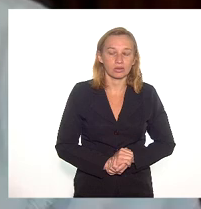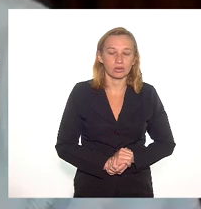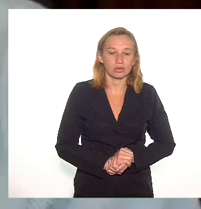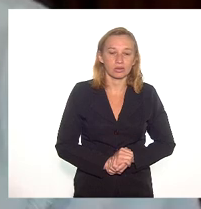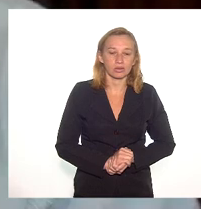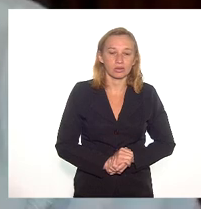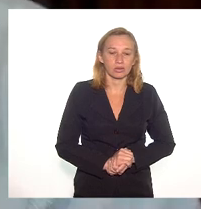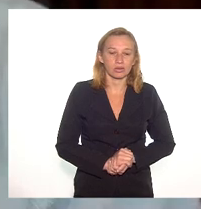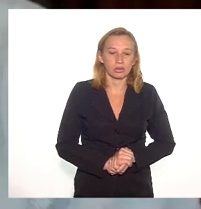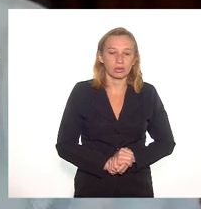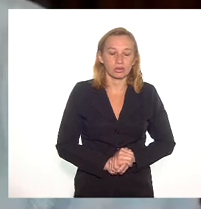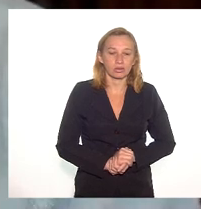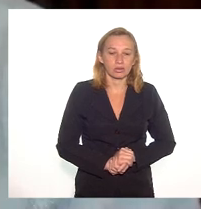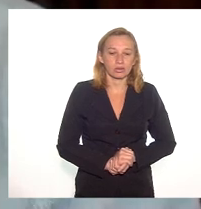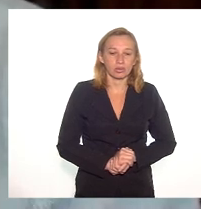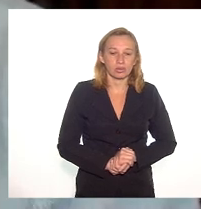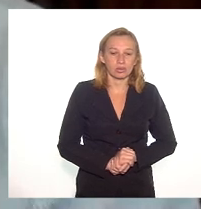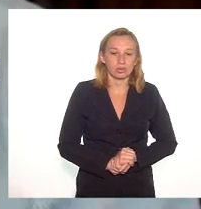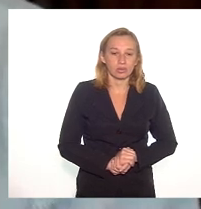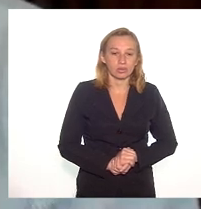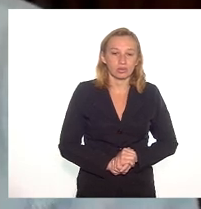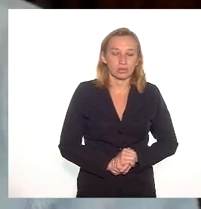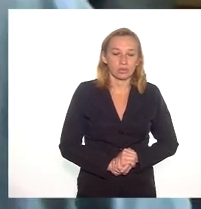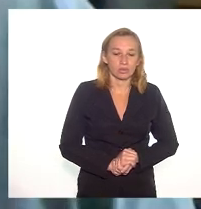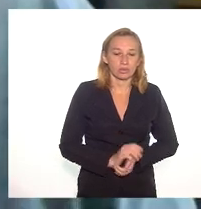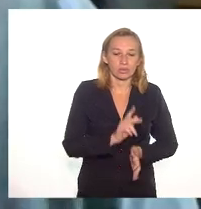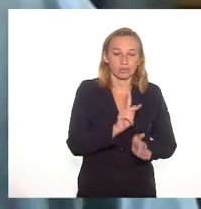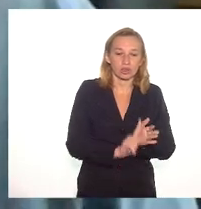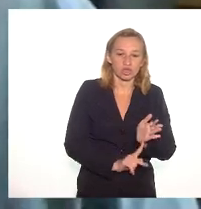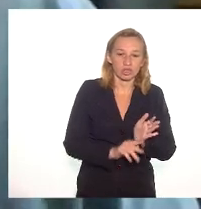o projeto do Canella.